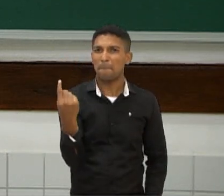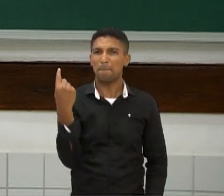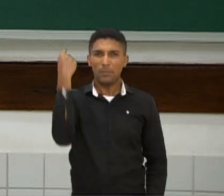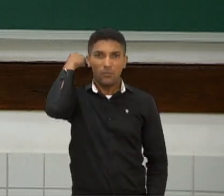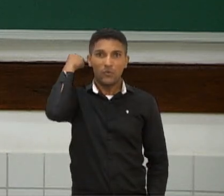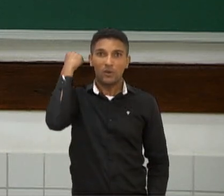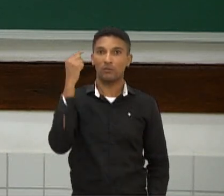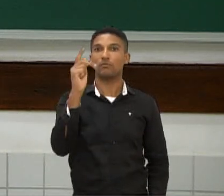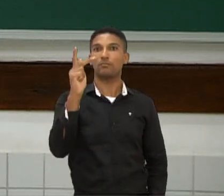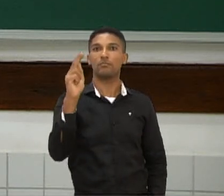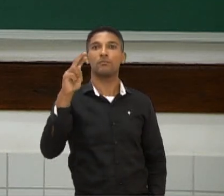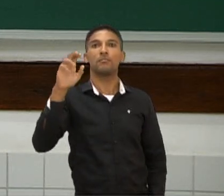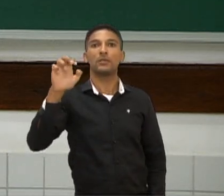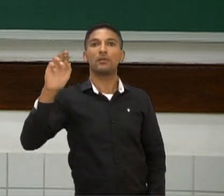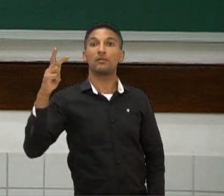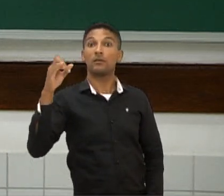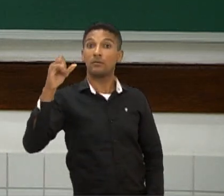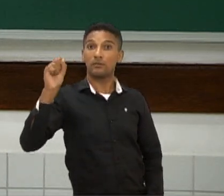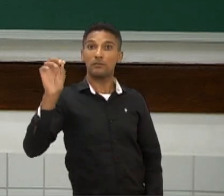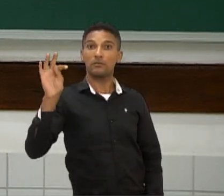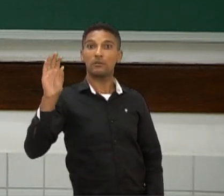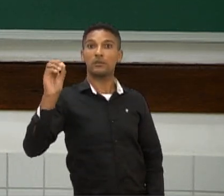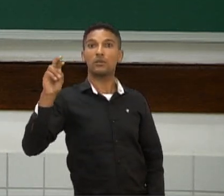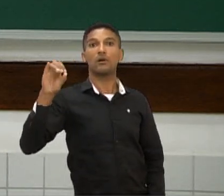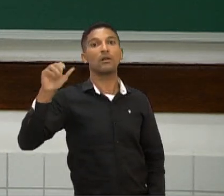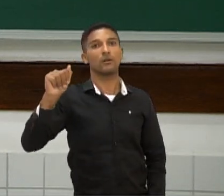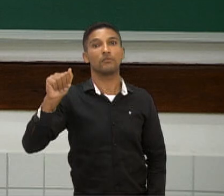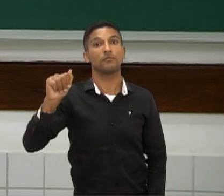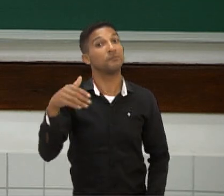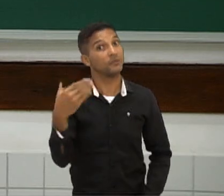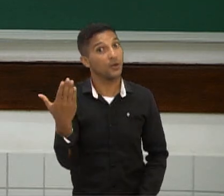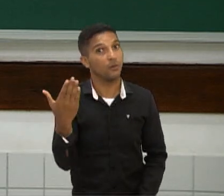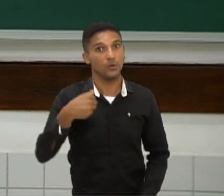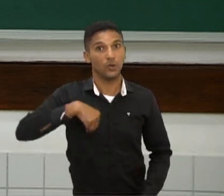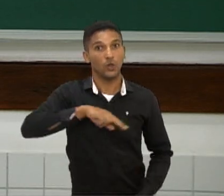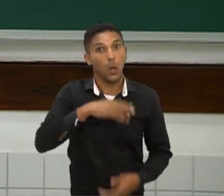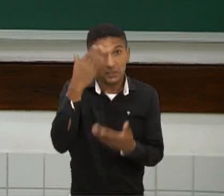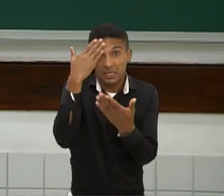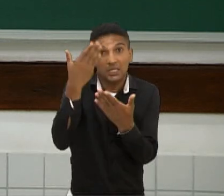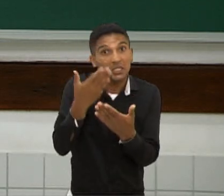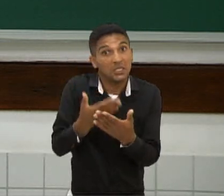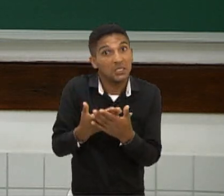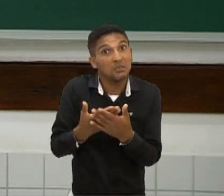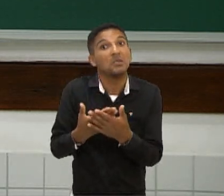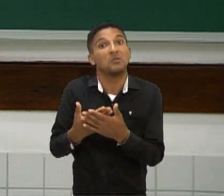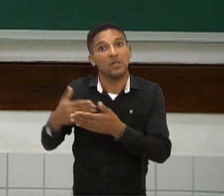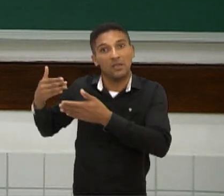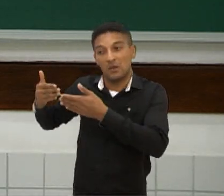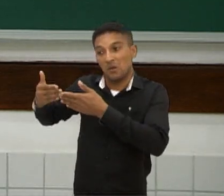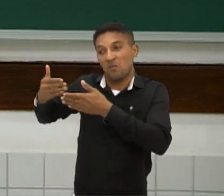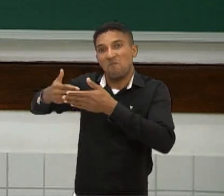deles. Acreditamos então que aí pode ter essa origem na dança de roda.